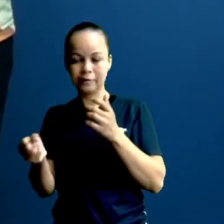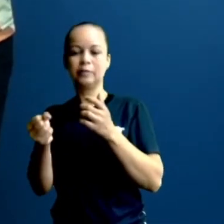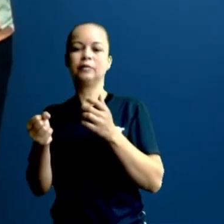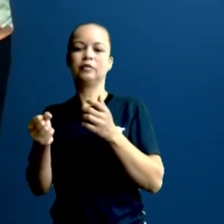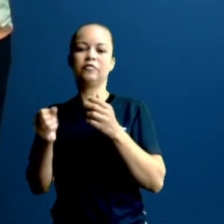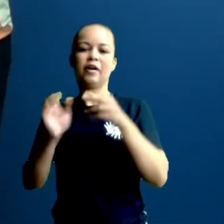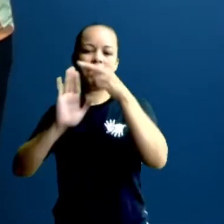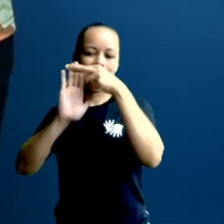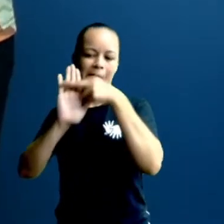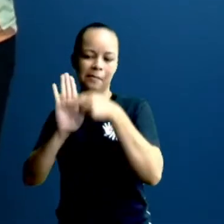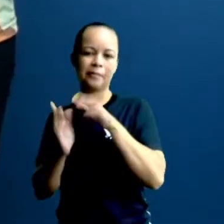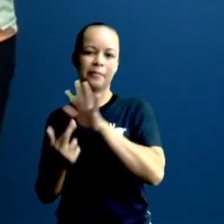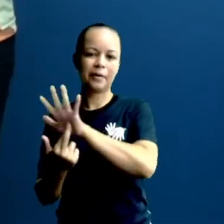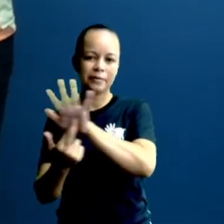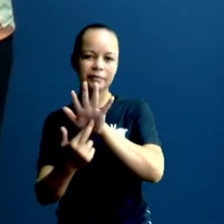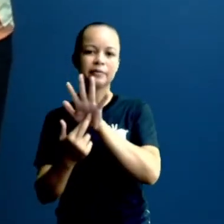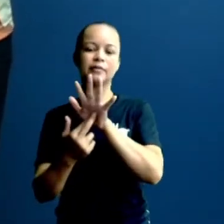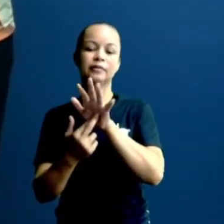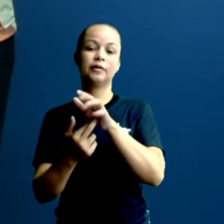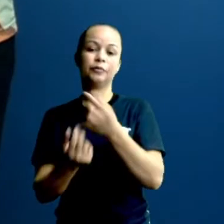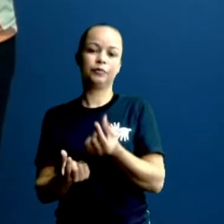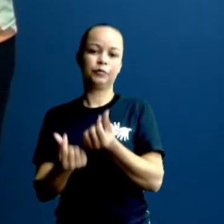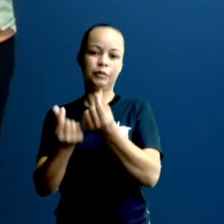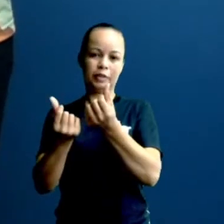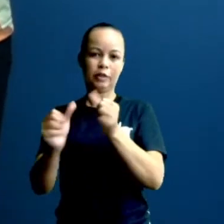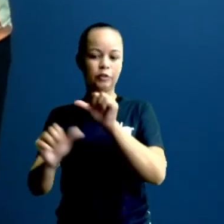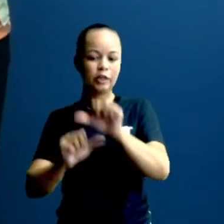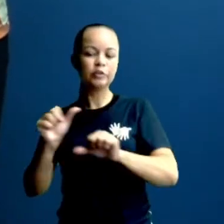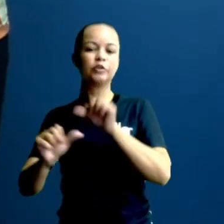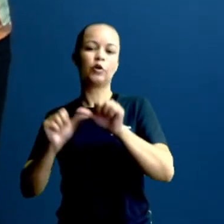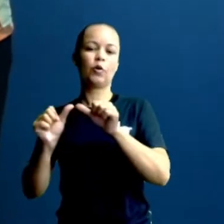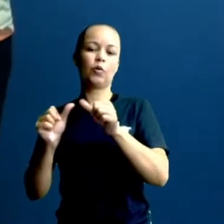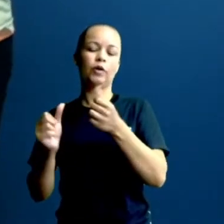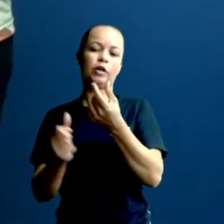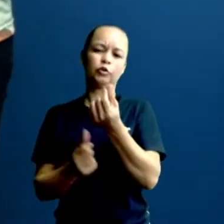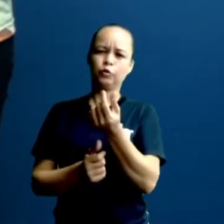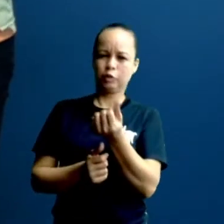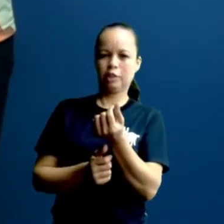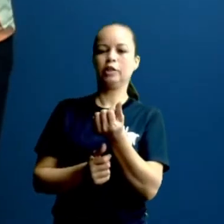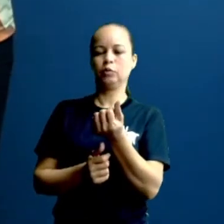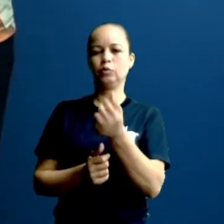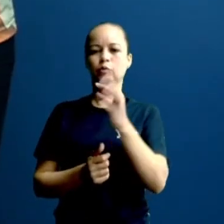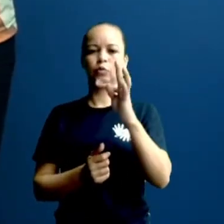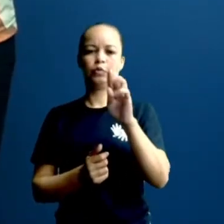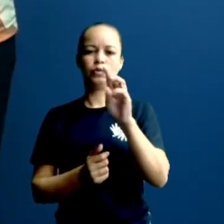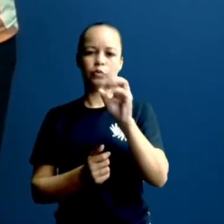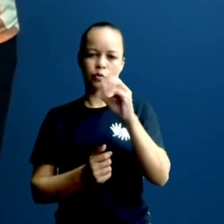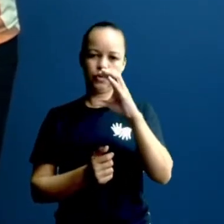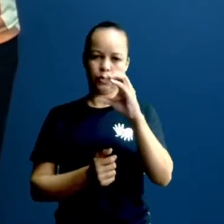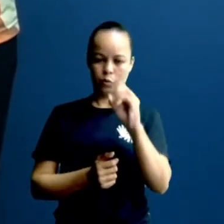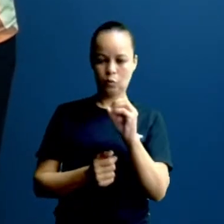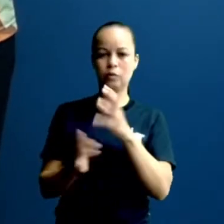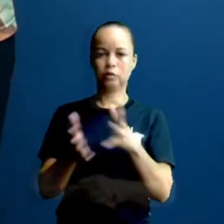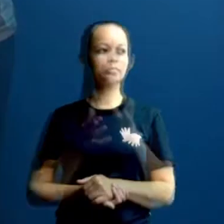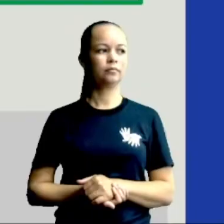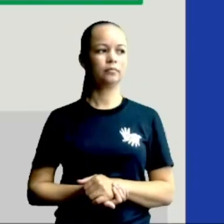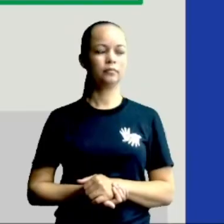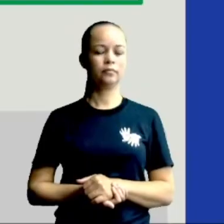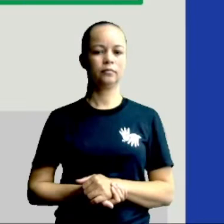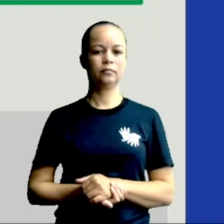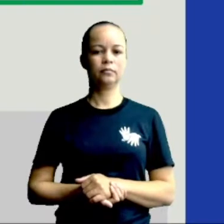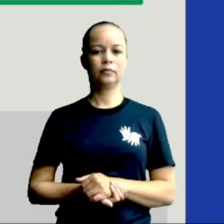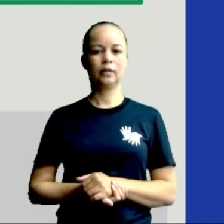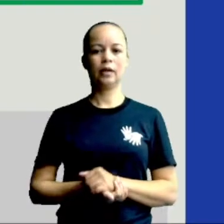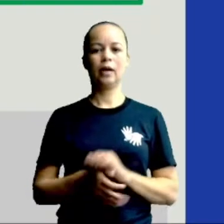essa representação do dinheiro, né, da troca do dinheiro, do troco, de toda essa representação, tá? Então a gente